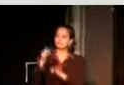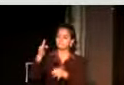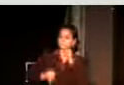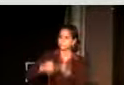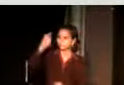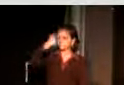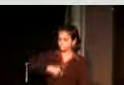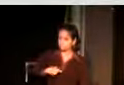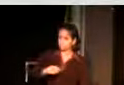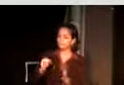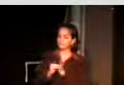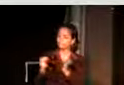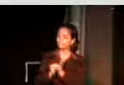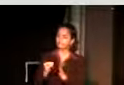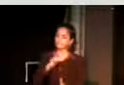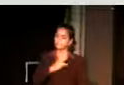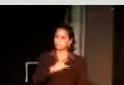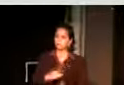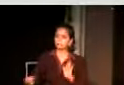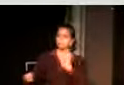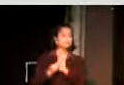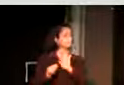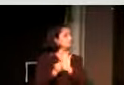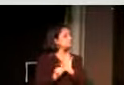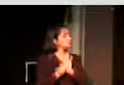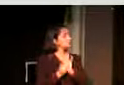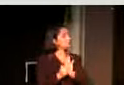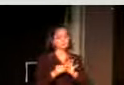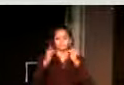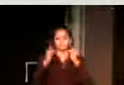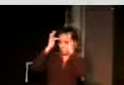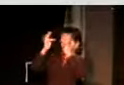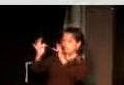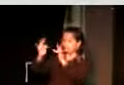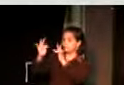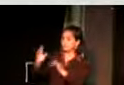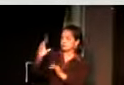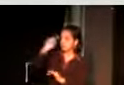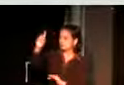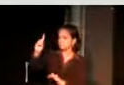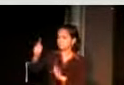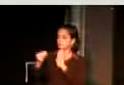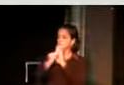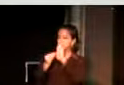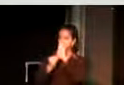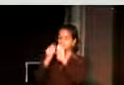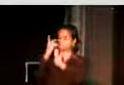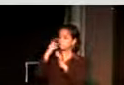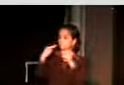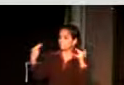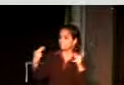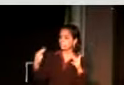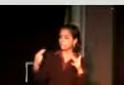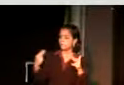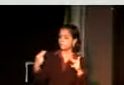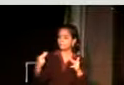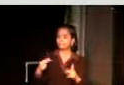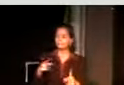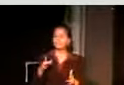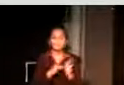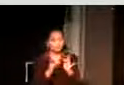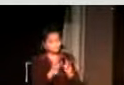de Deus é uma palavra que se vê no âmbito da prática não da filosofia